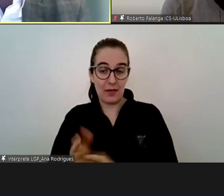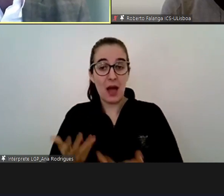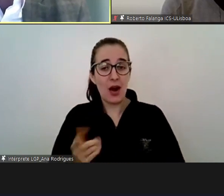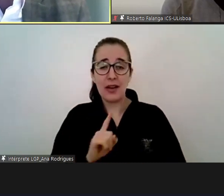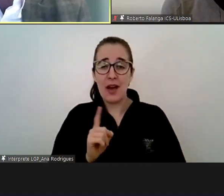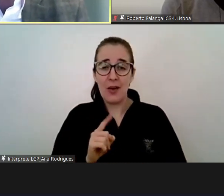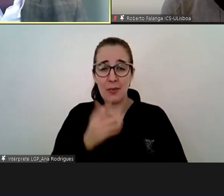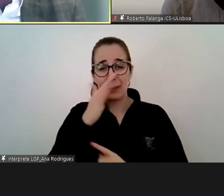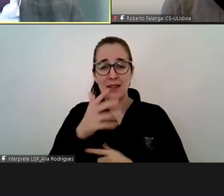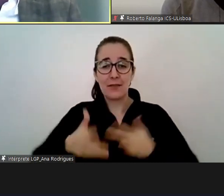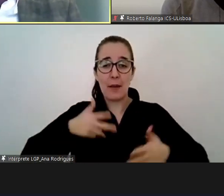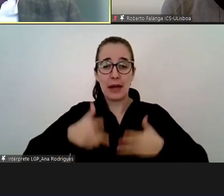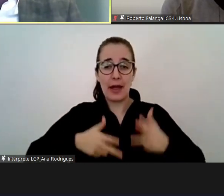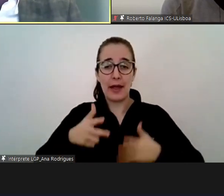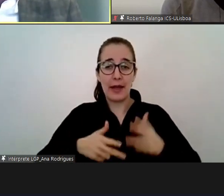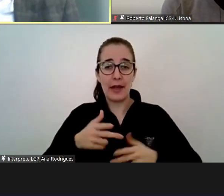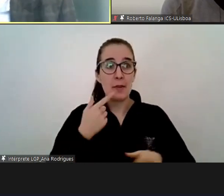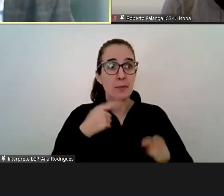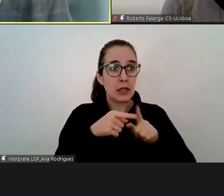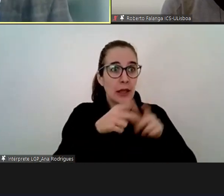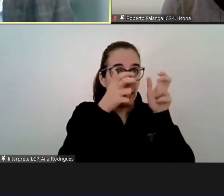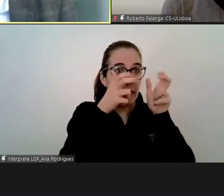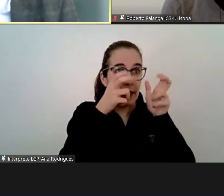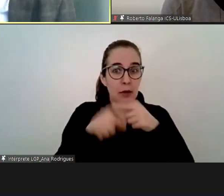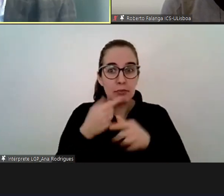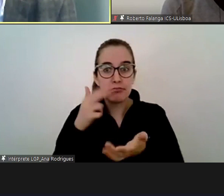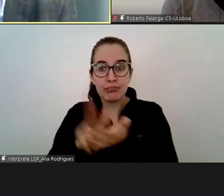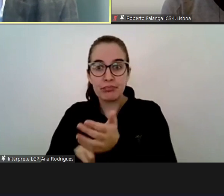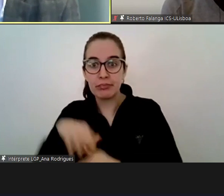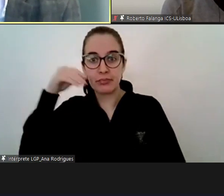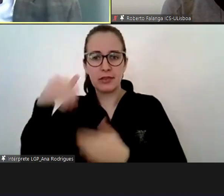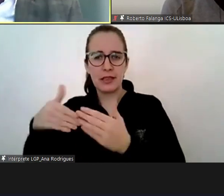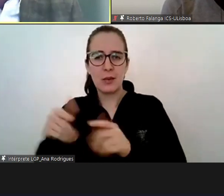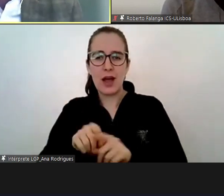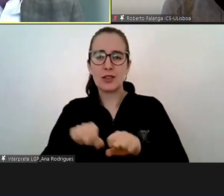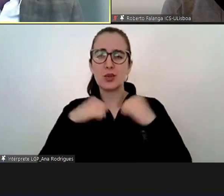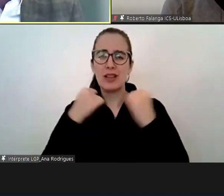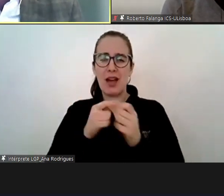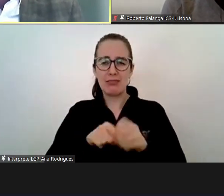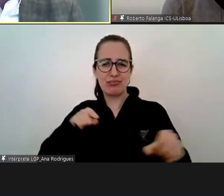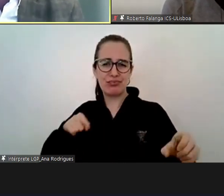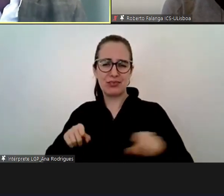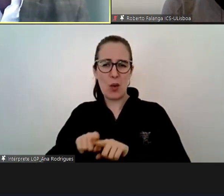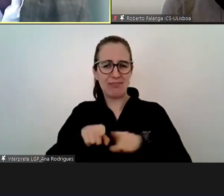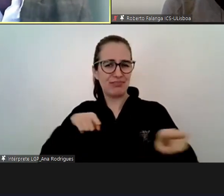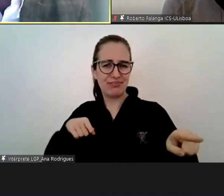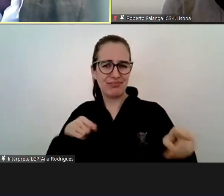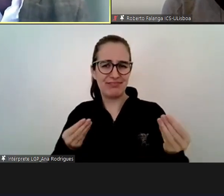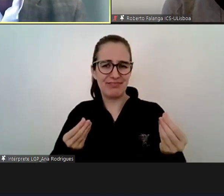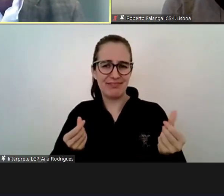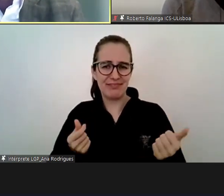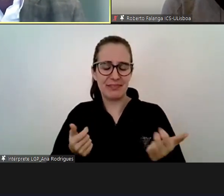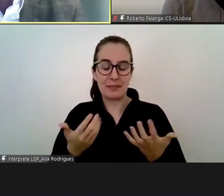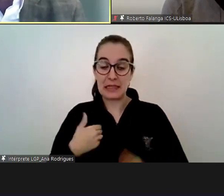jovens políticos que depois estão um pouco desconectados do resto da sociedade. Portanto, há aqui coisas estruturais que têm vindo a